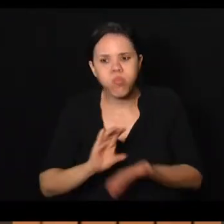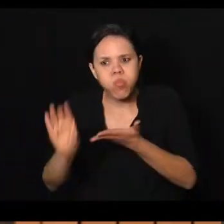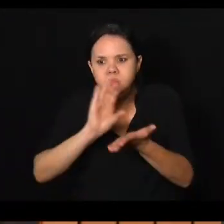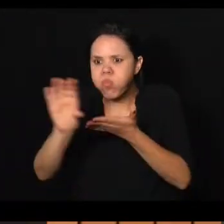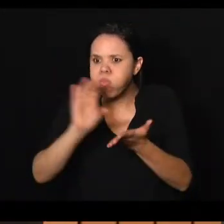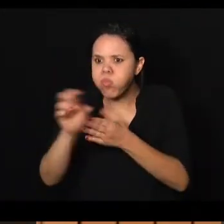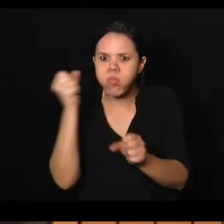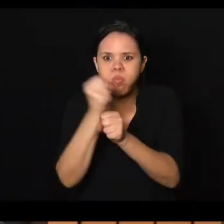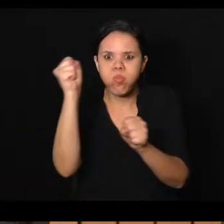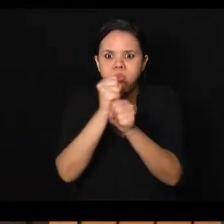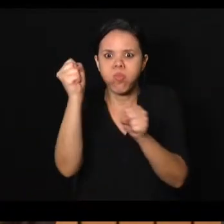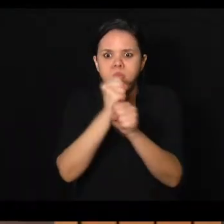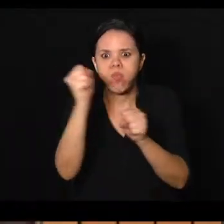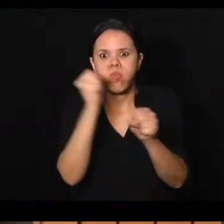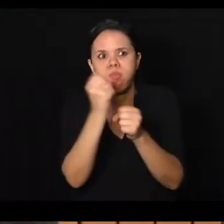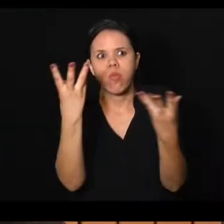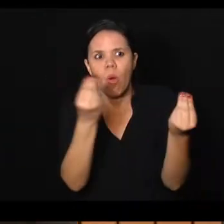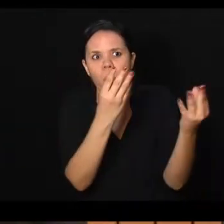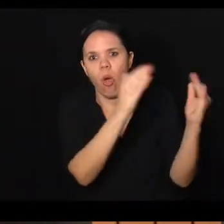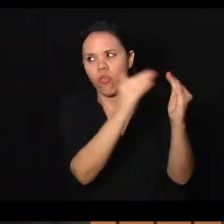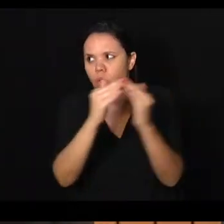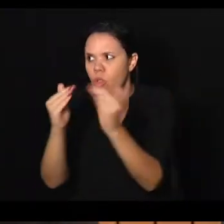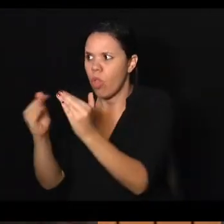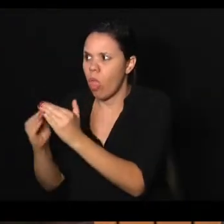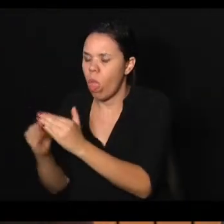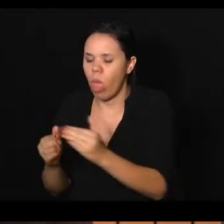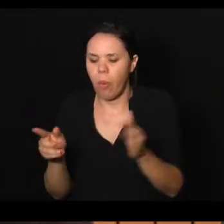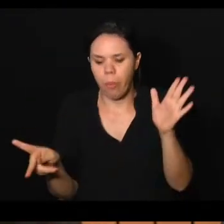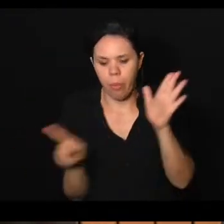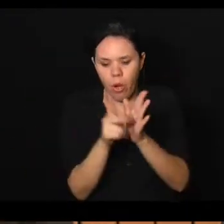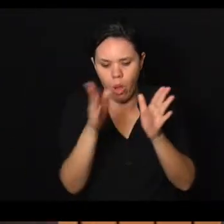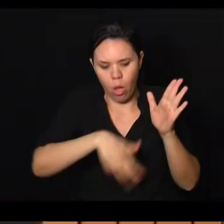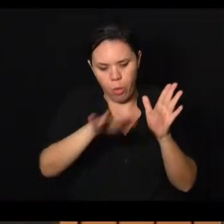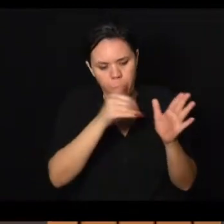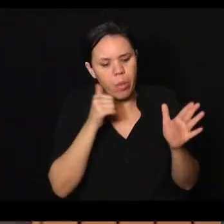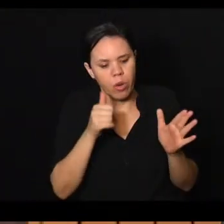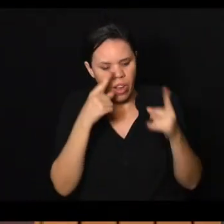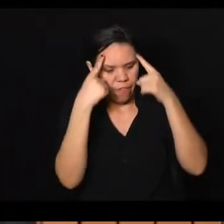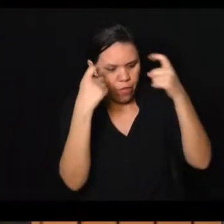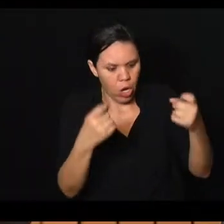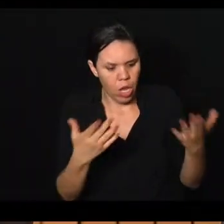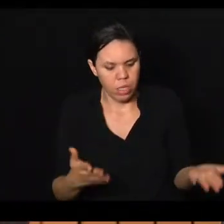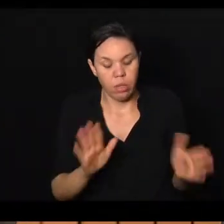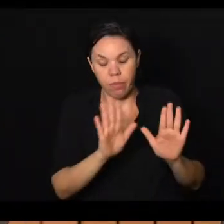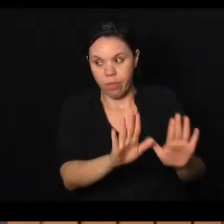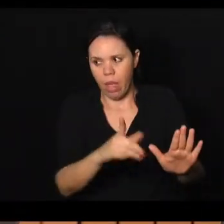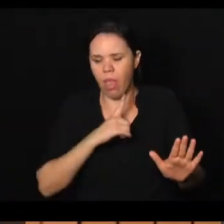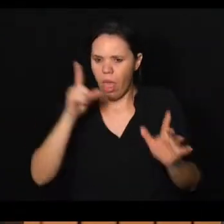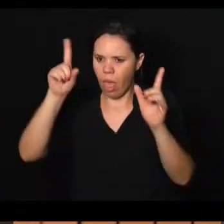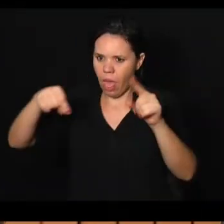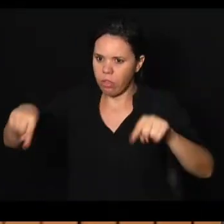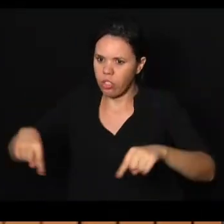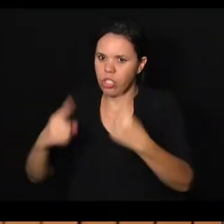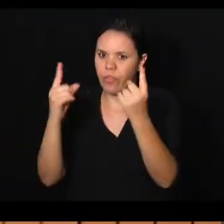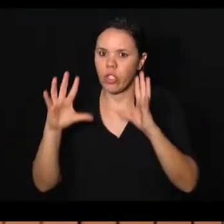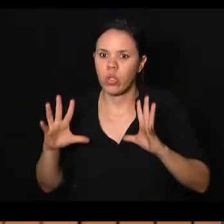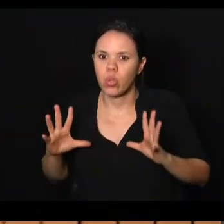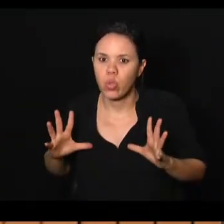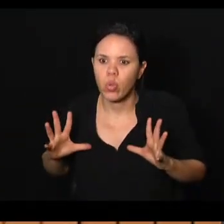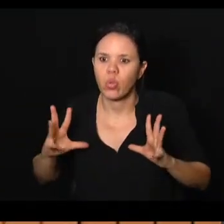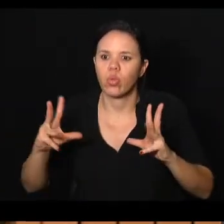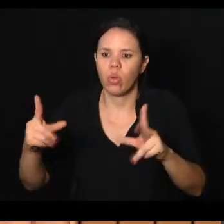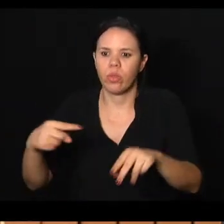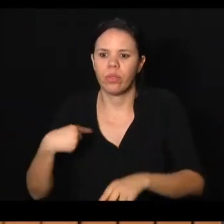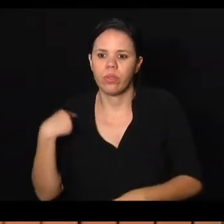Brasil para mulher vítima de violência. E aí a gente vem com esse apelo. É um desafio de todos